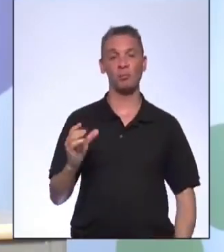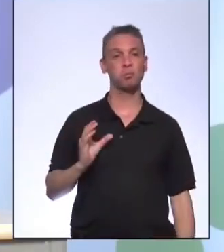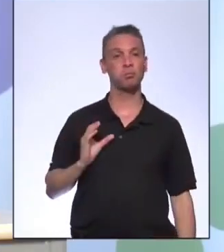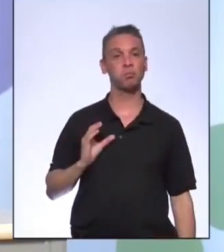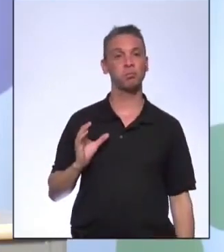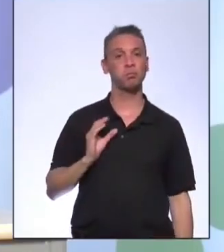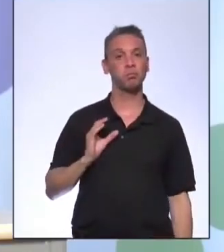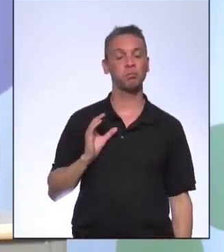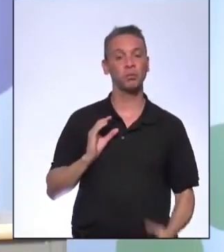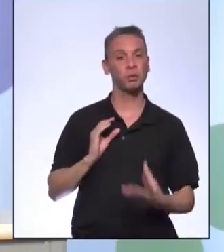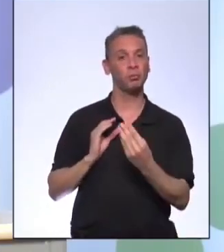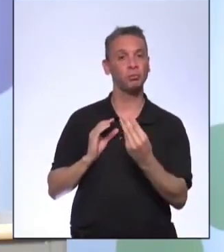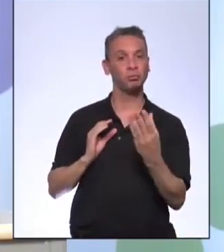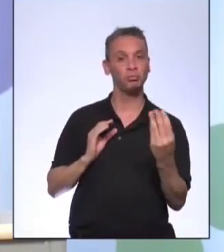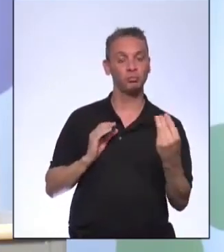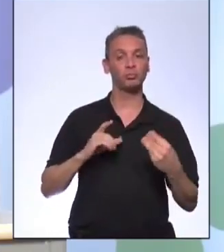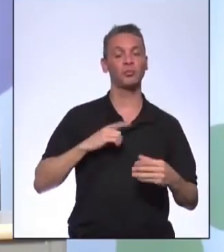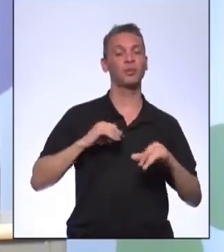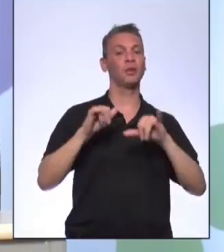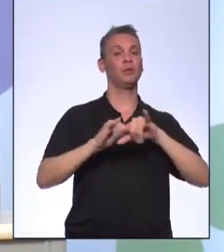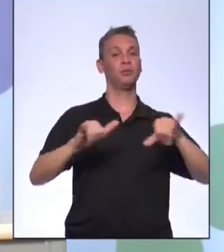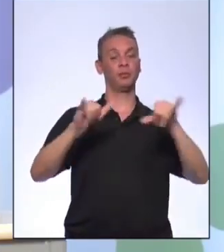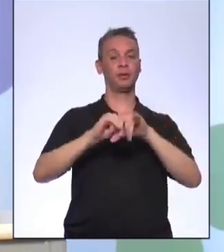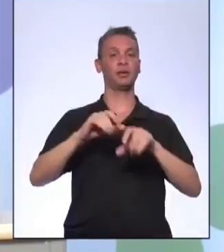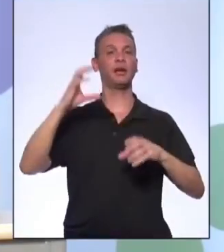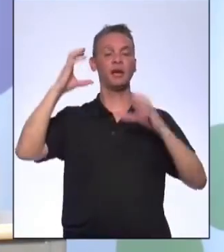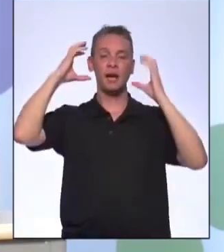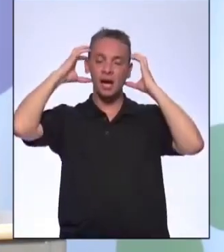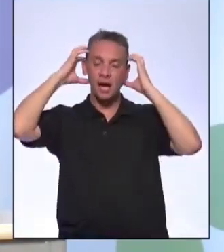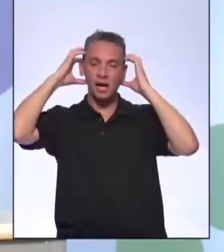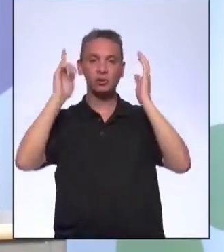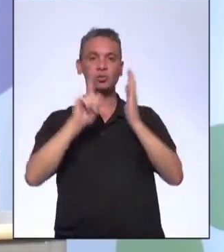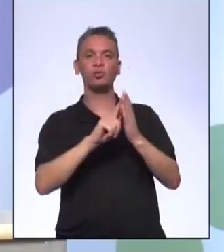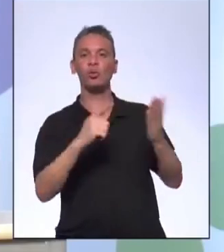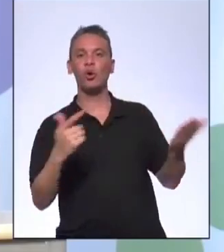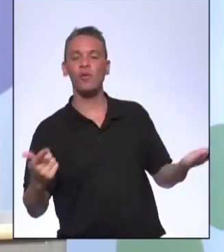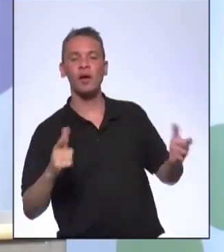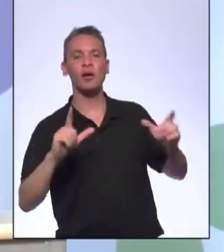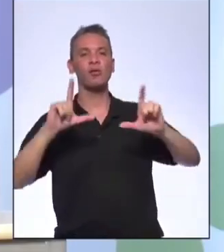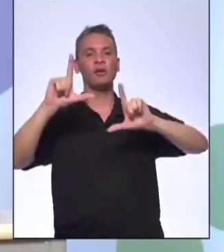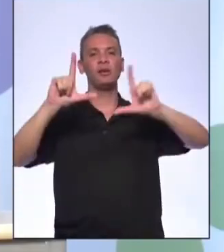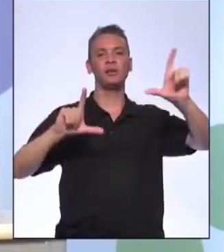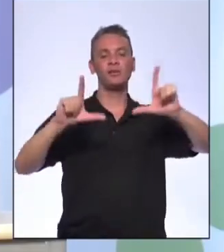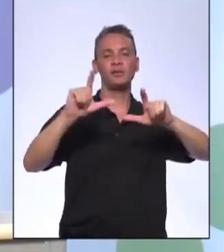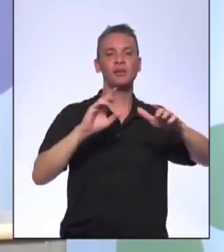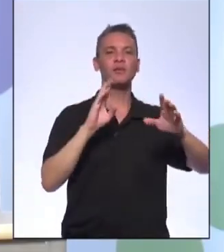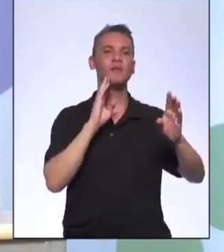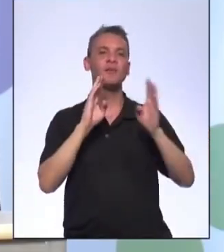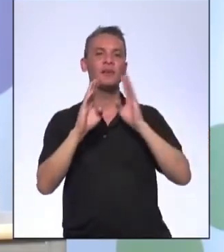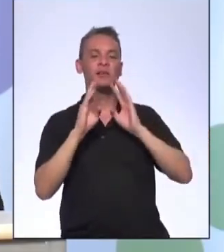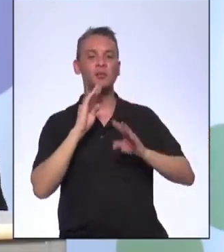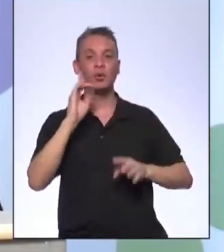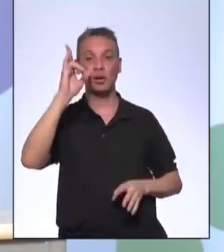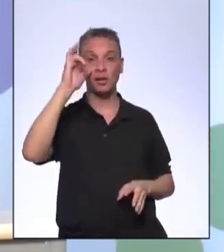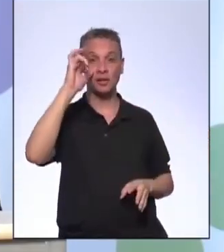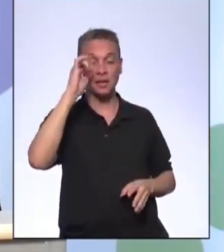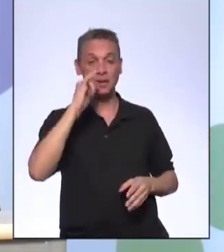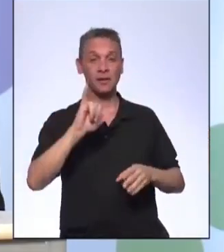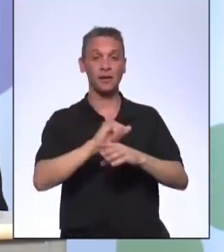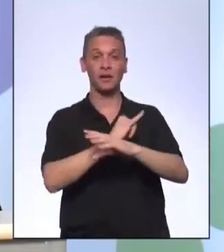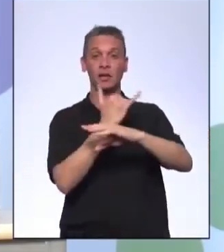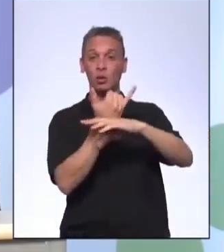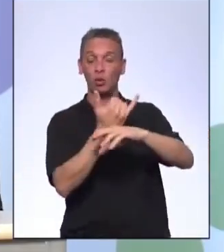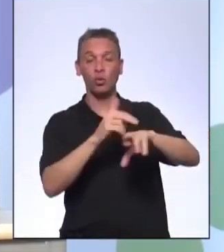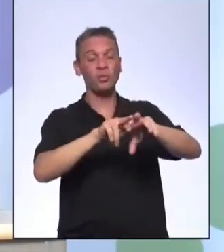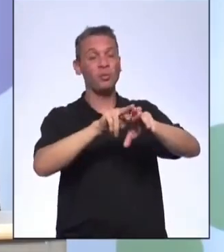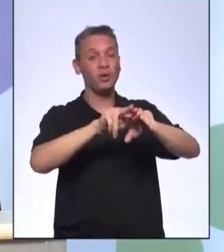sistema capitalista é com a propaganda. Rádio, jornal, televisão, Facebook, Instagram, YouTube, todos